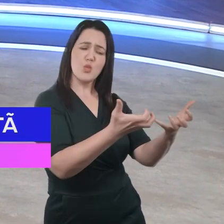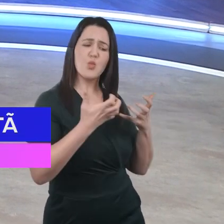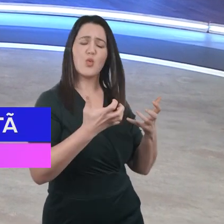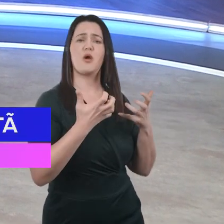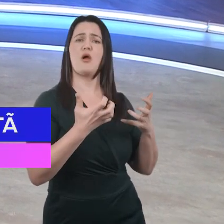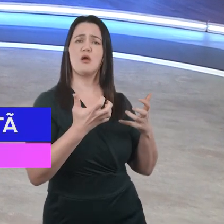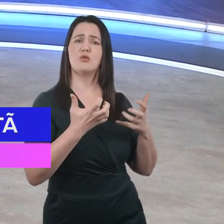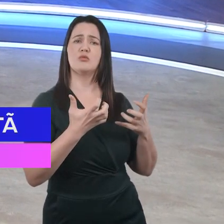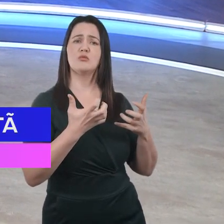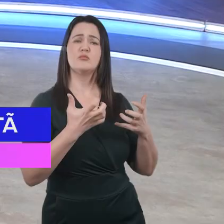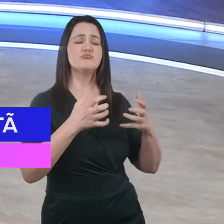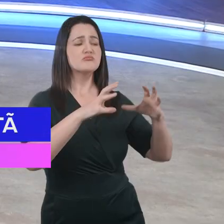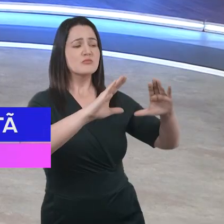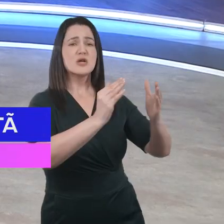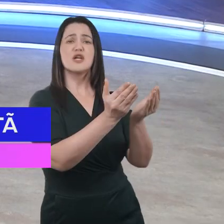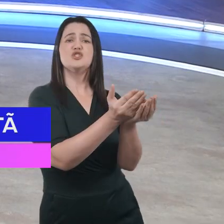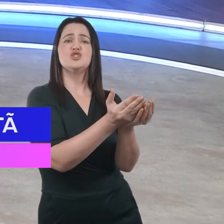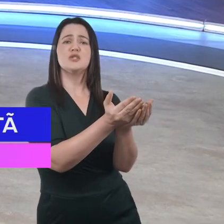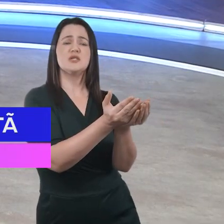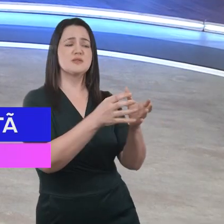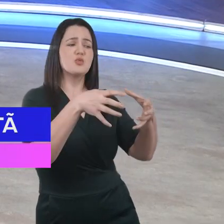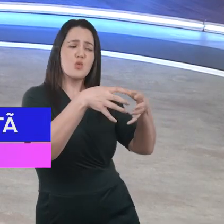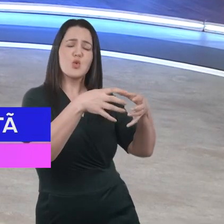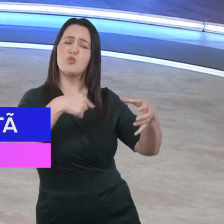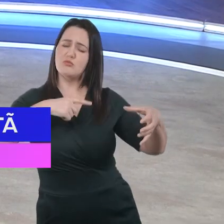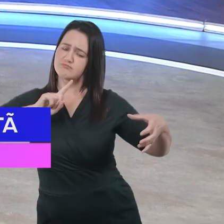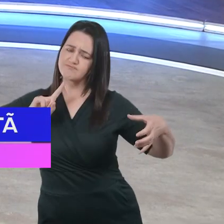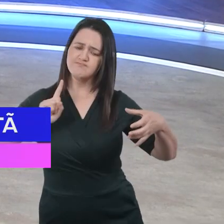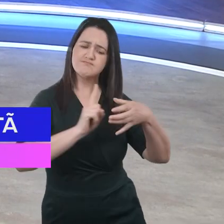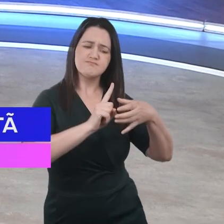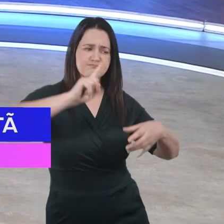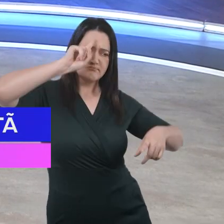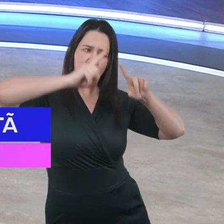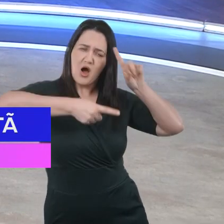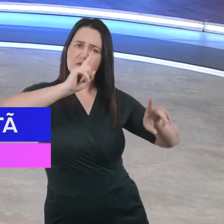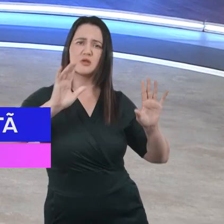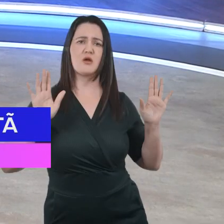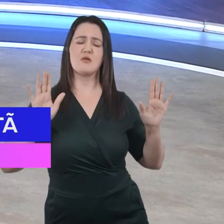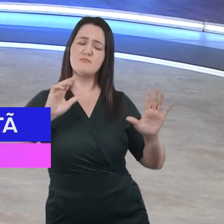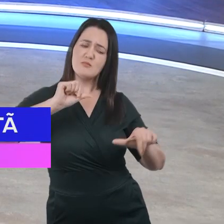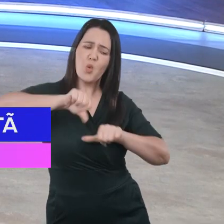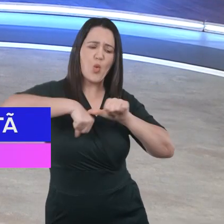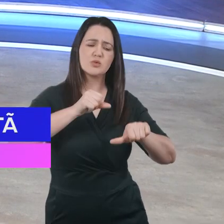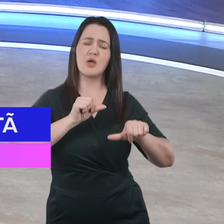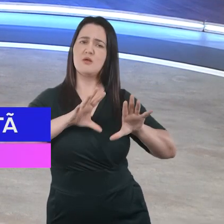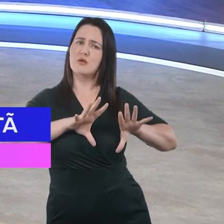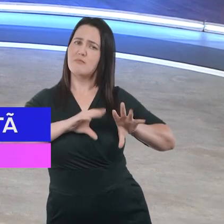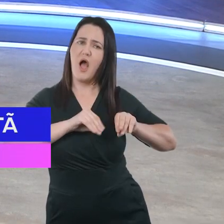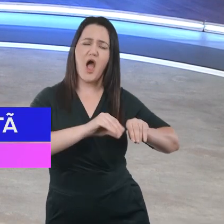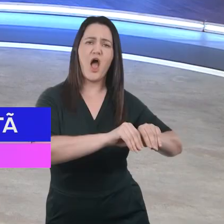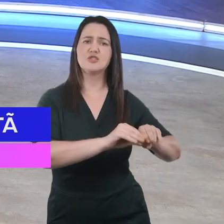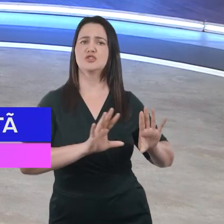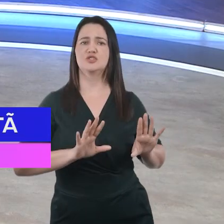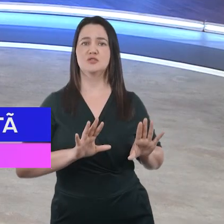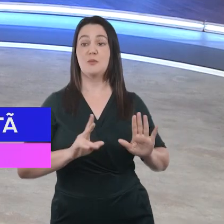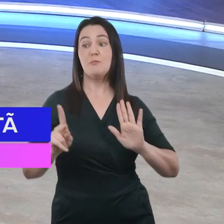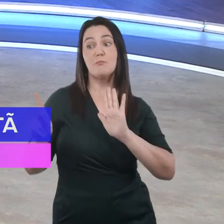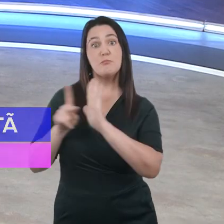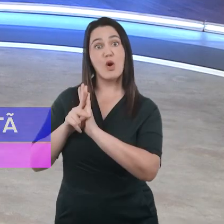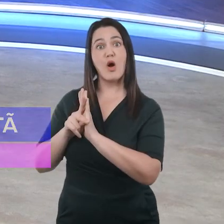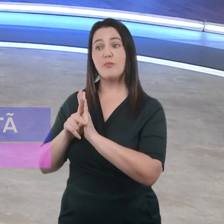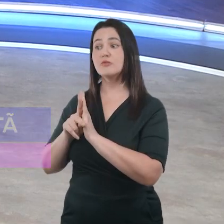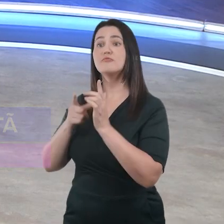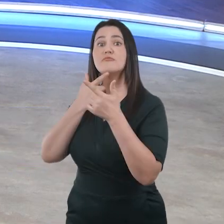para dentro do cristianismo algumas práticas que não estavam na Bíblia, mas eram práticas